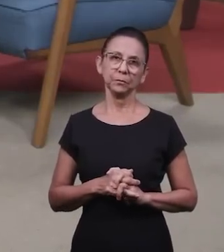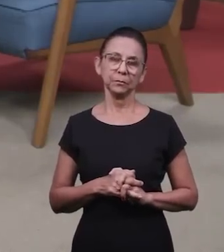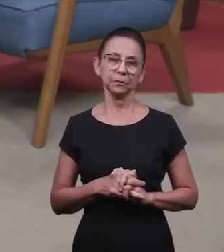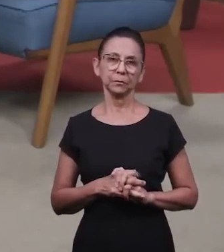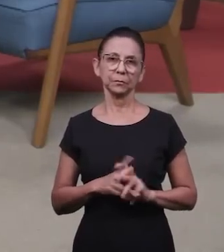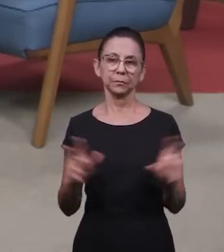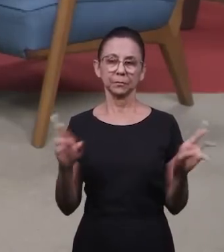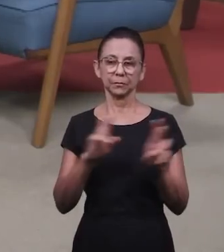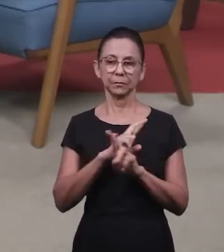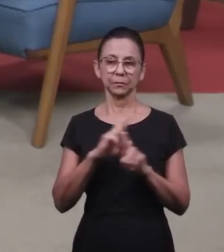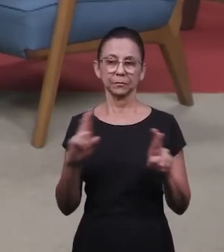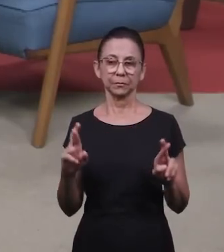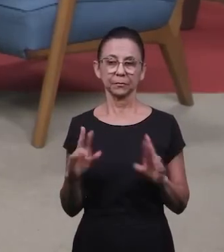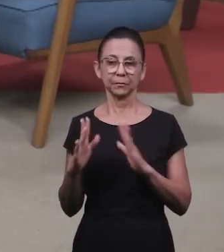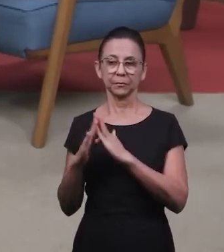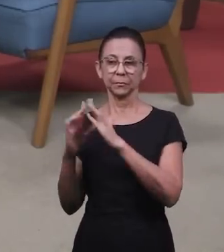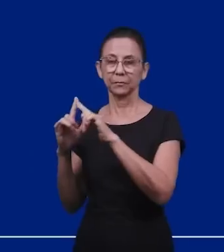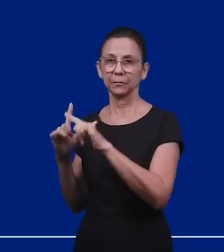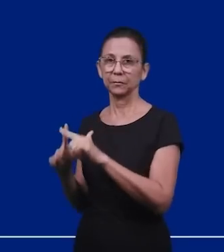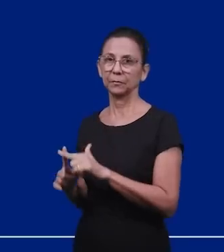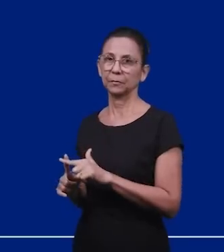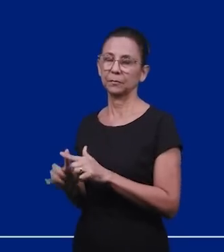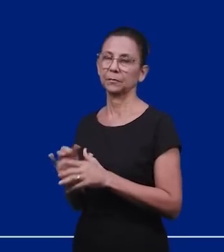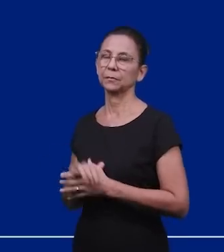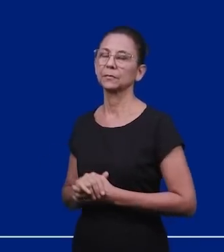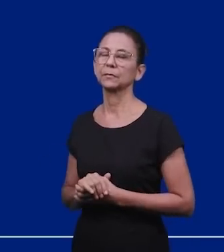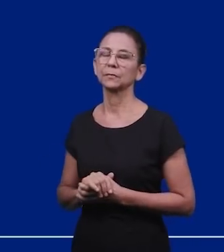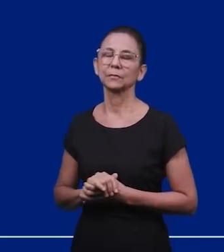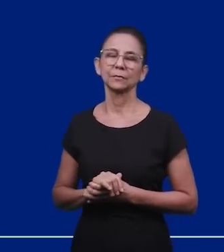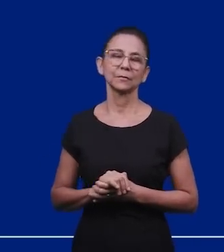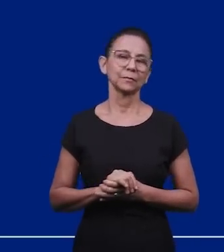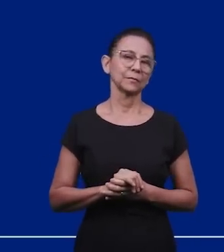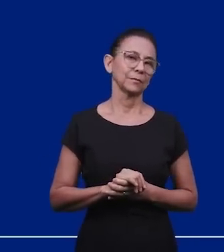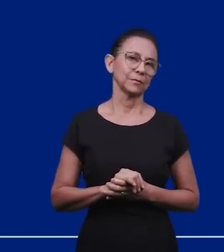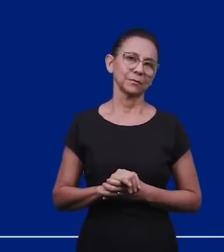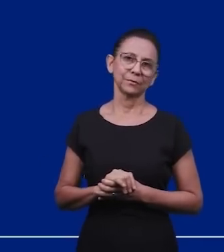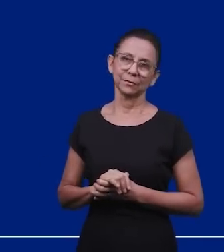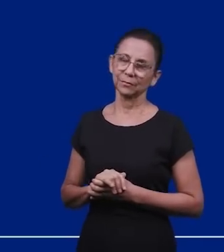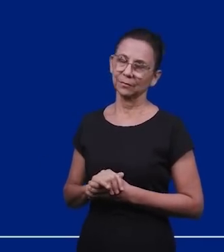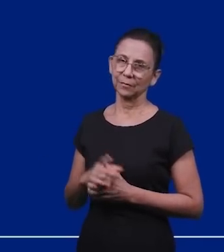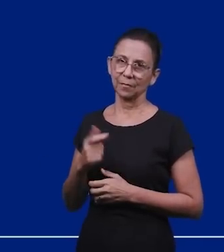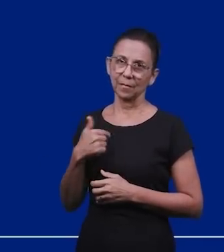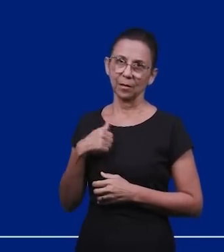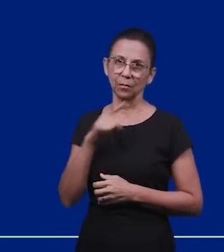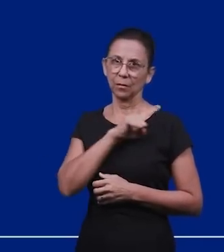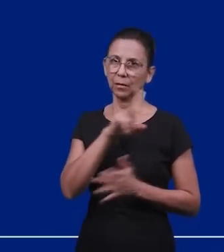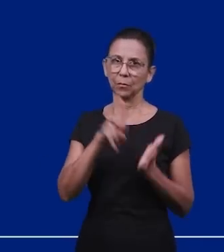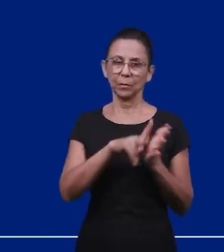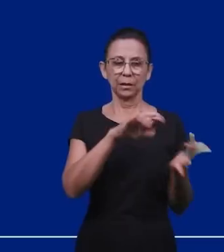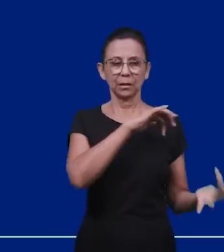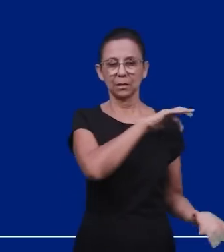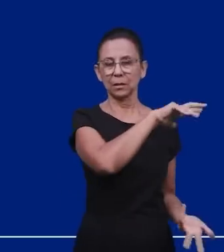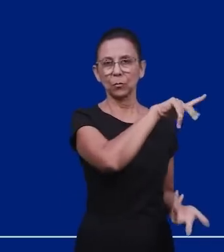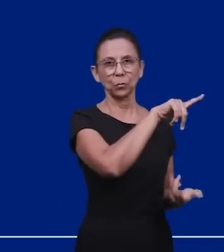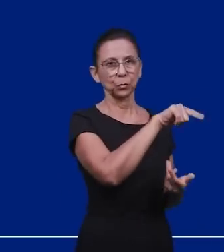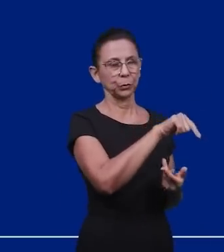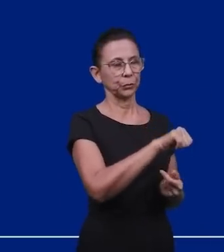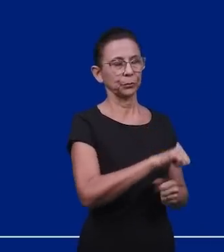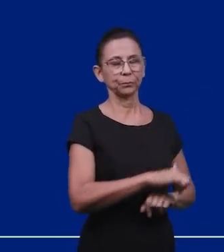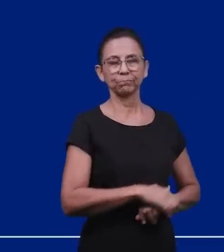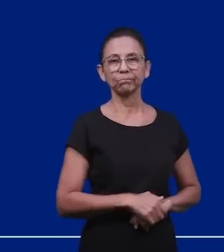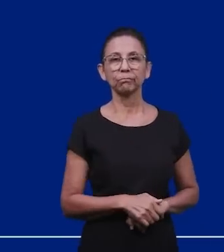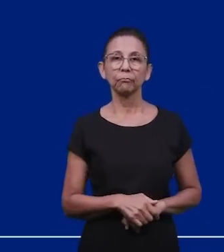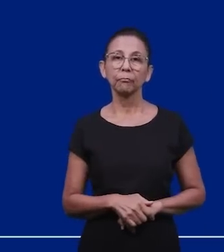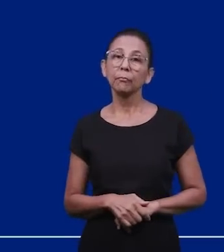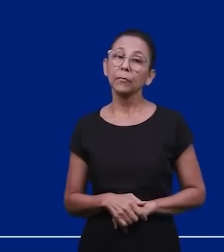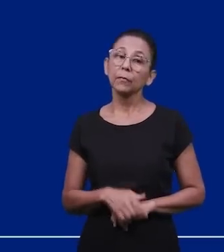essa situação da igreja quando diz o seguinte: não são do mundo como eu do mundo não sou. Amém.